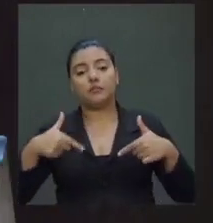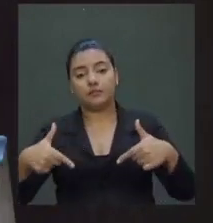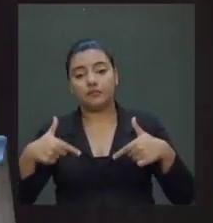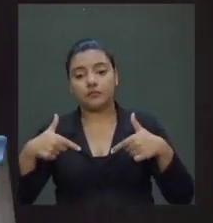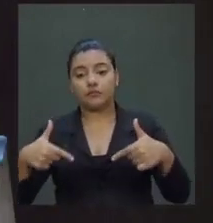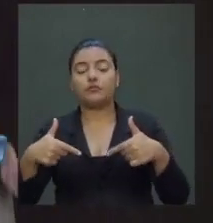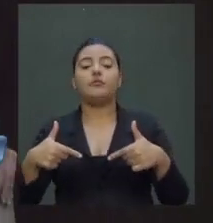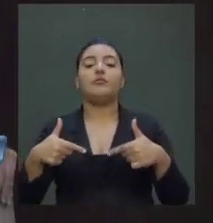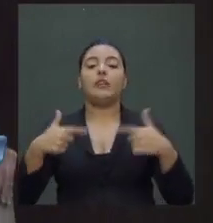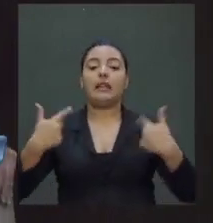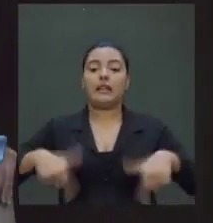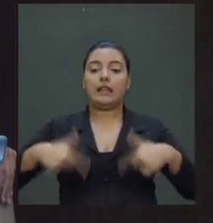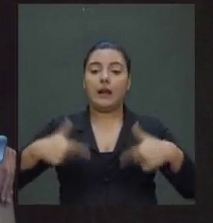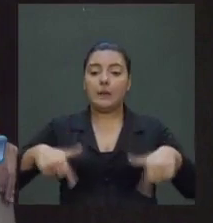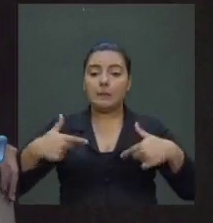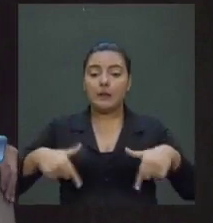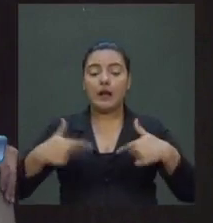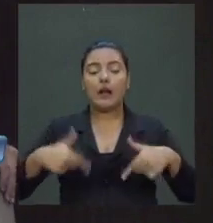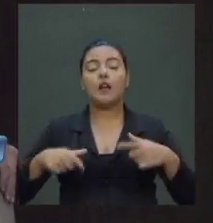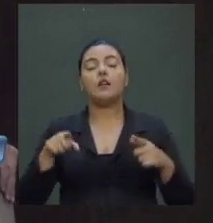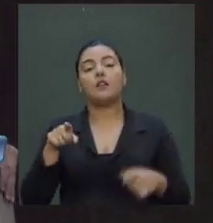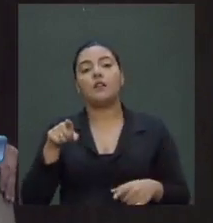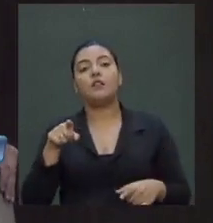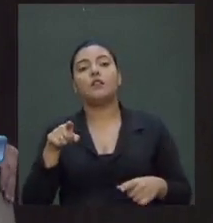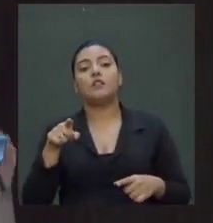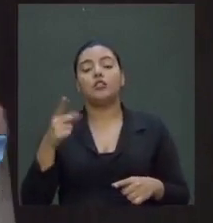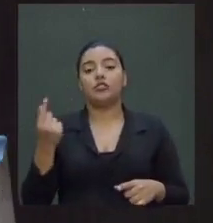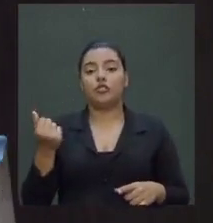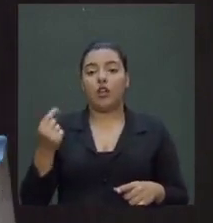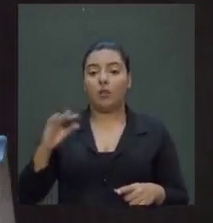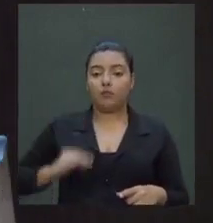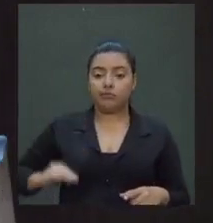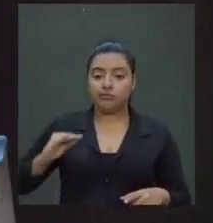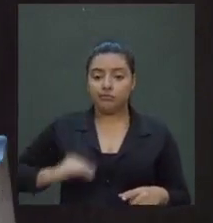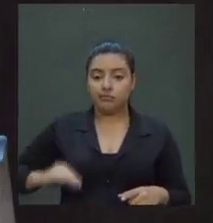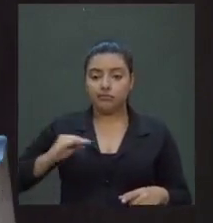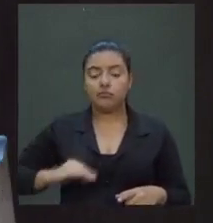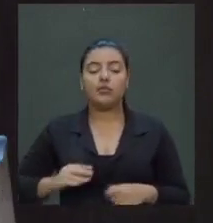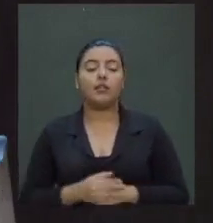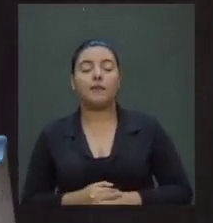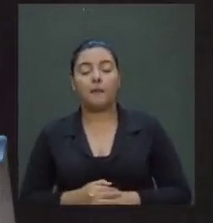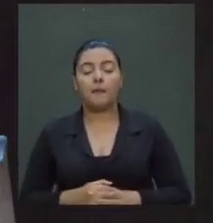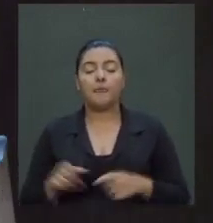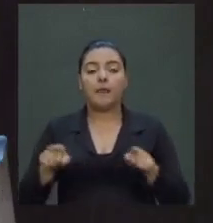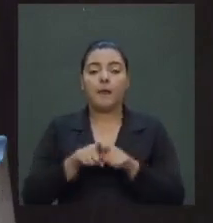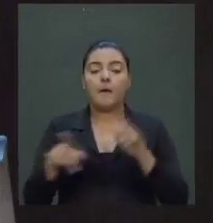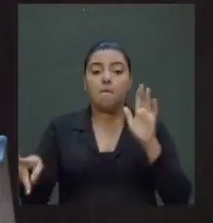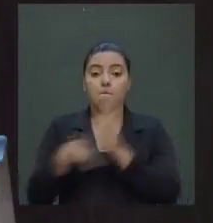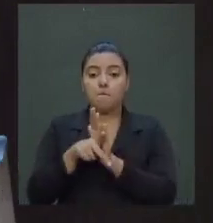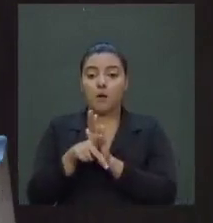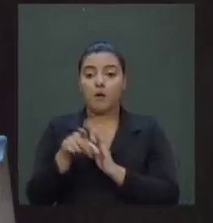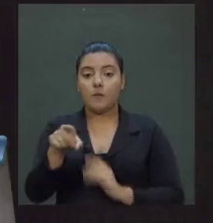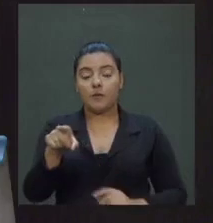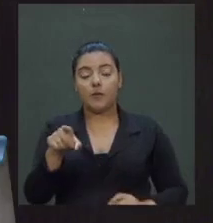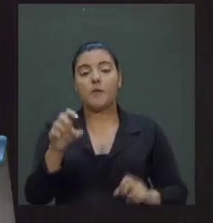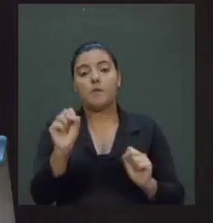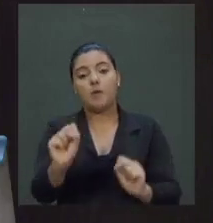à geração de trabalho, à geração de renda, a fomentar cadeias produtivas que